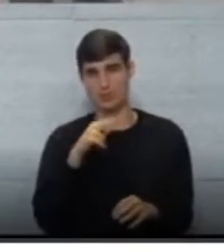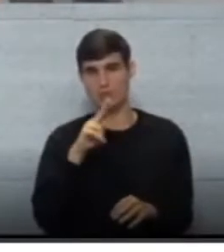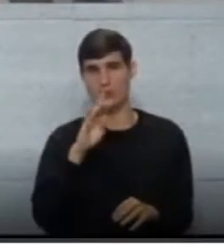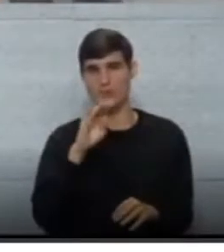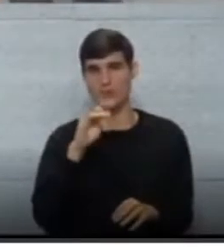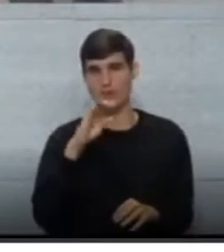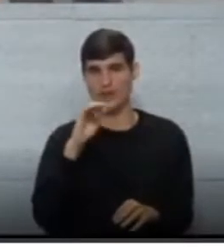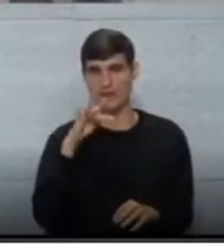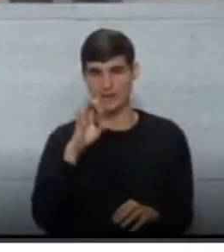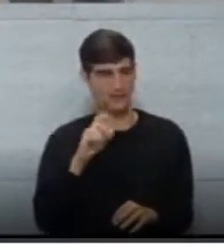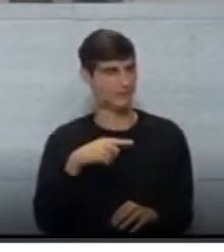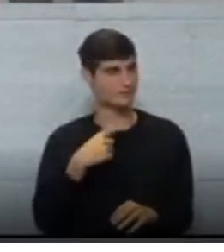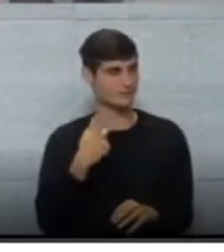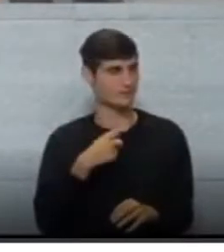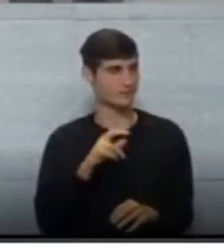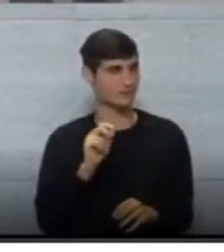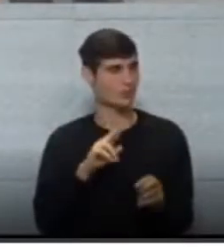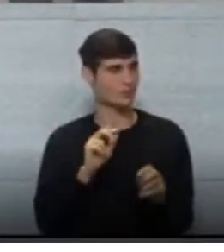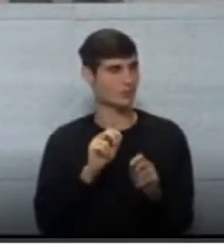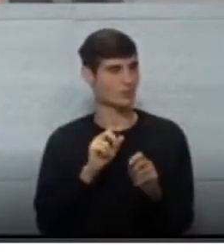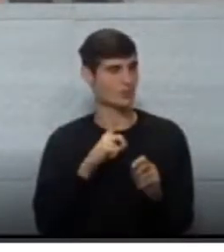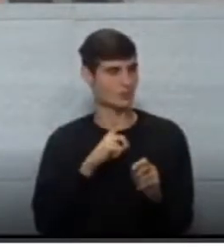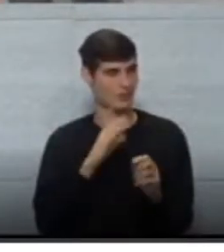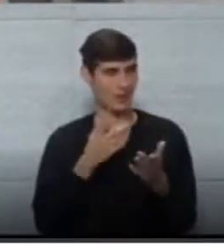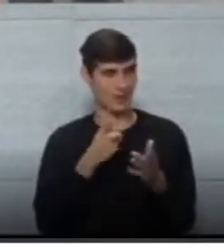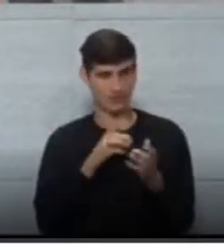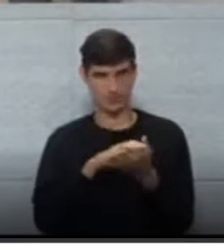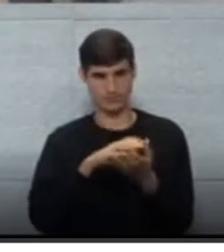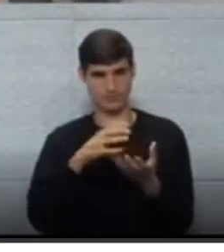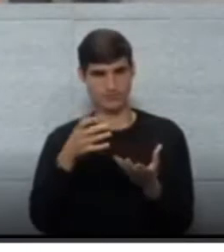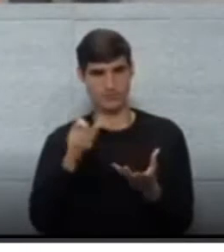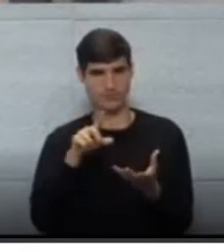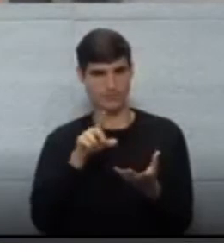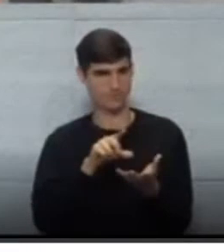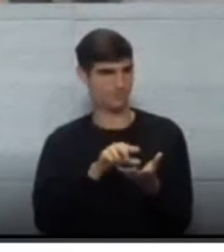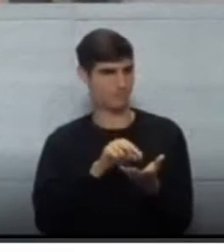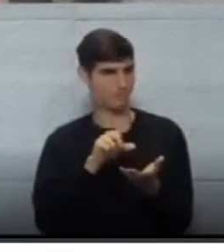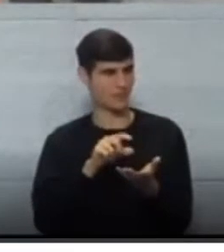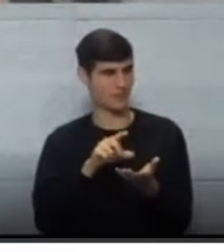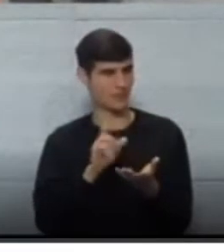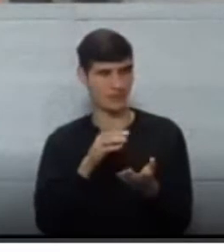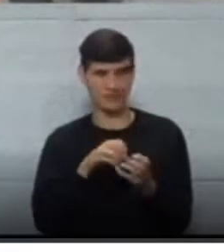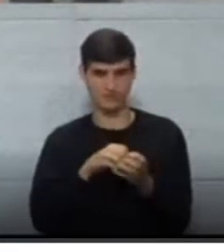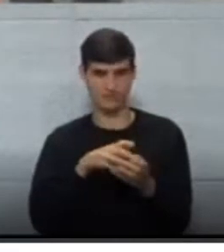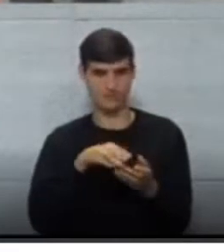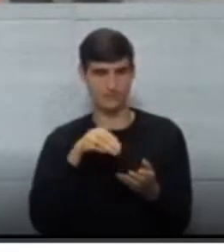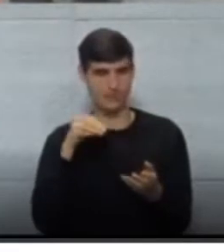nutriente. Então, nós vamos pegar ali as colônias que foram crescidas.